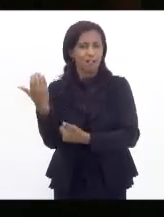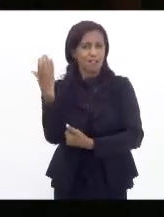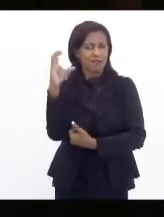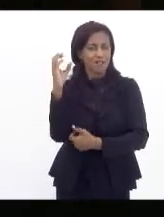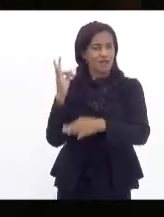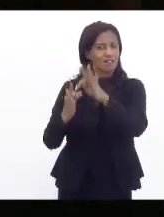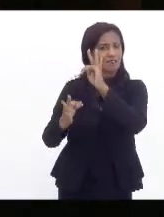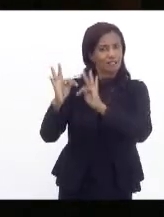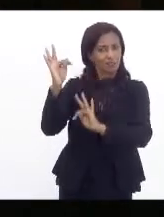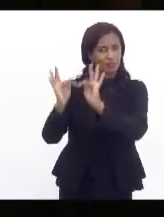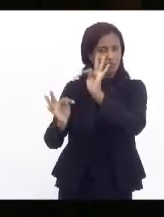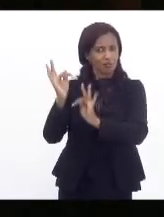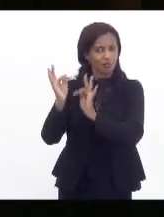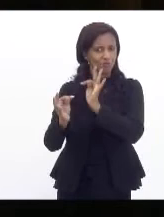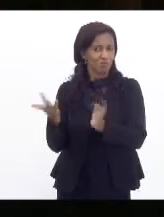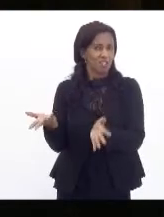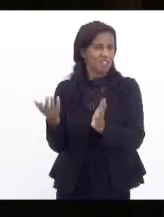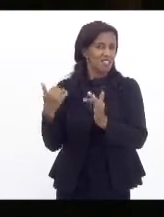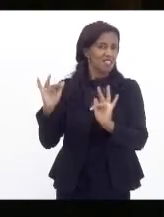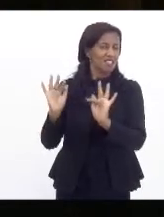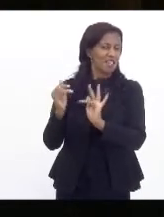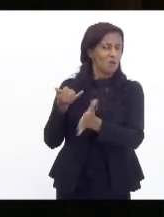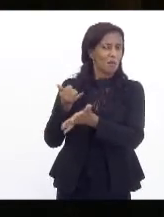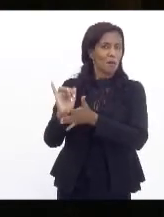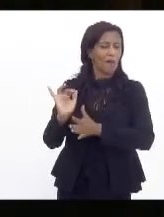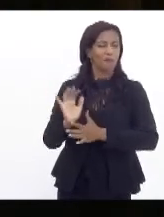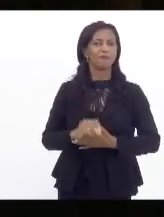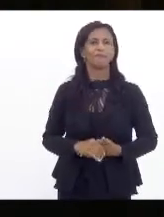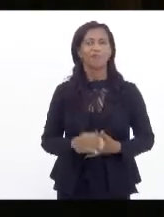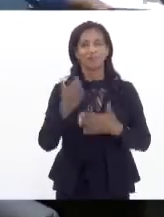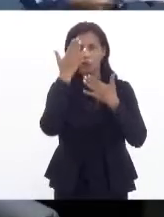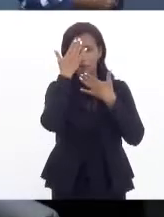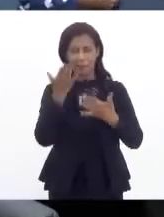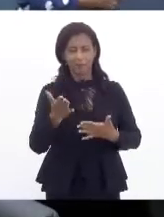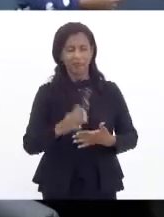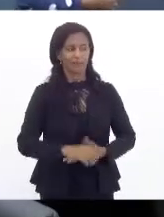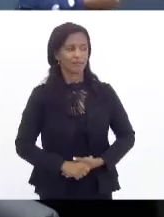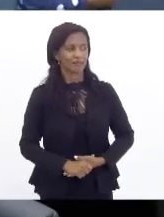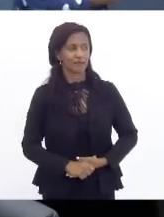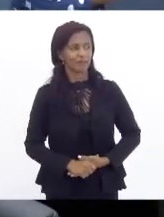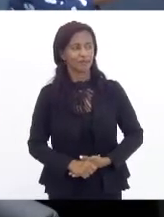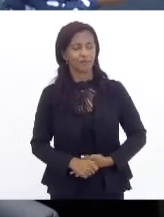para a tecnologia e sem negacionismo. Muito obrigada, senhor presidente.